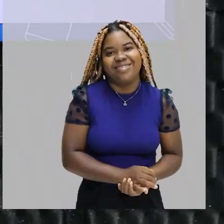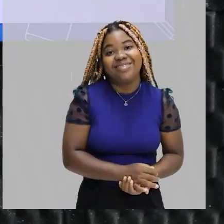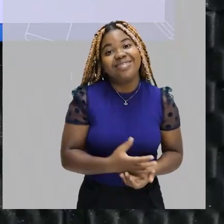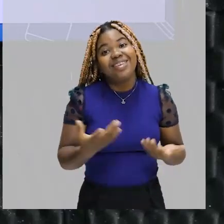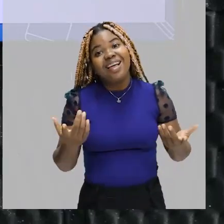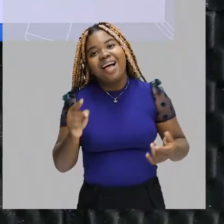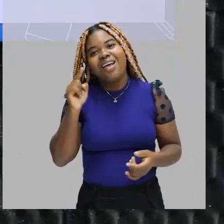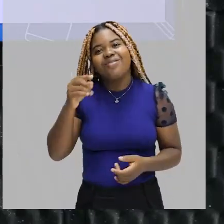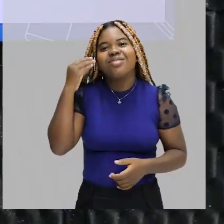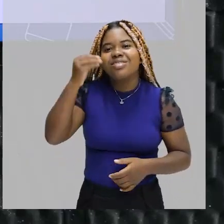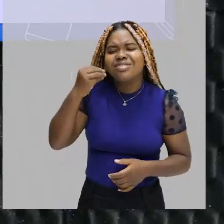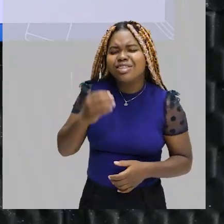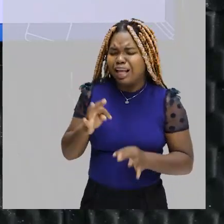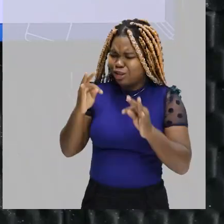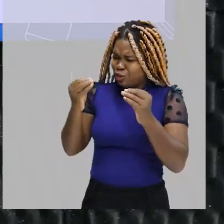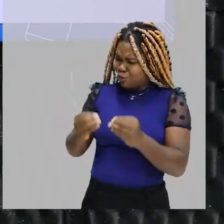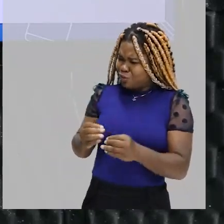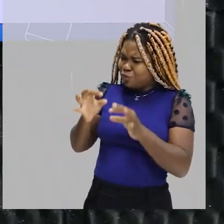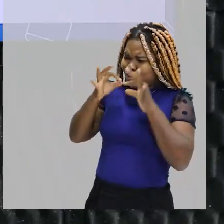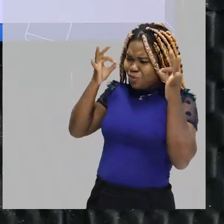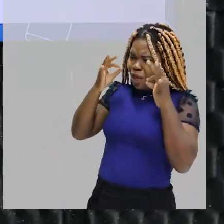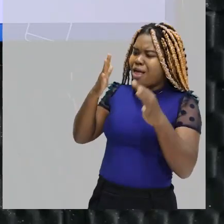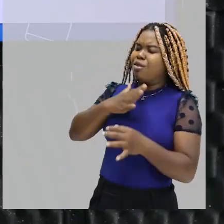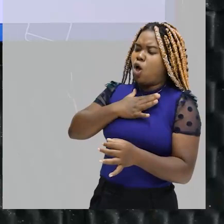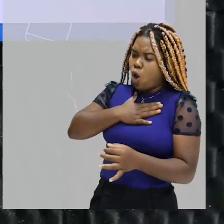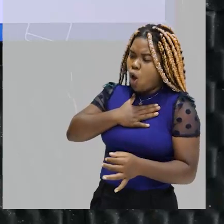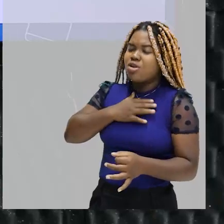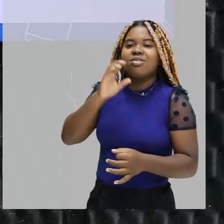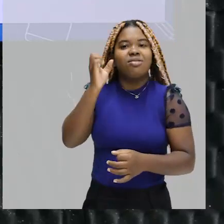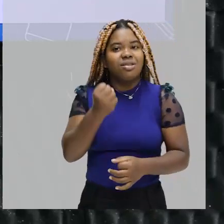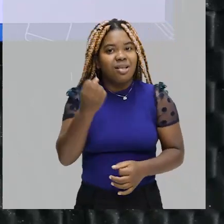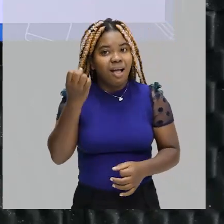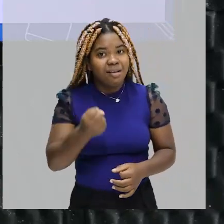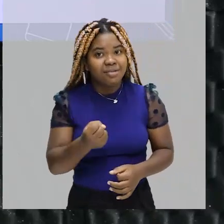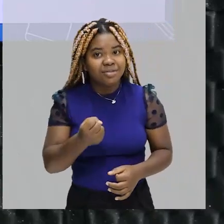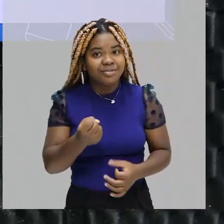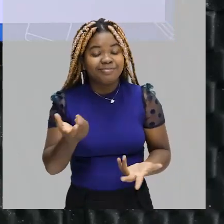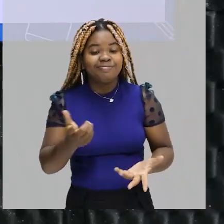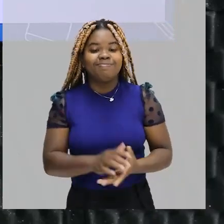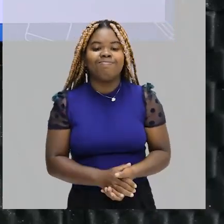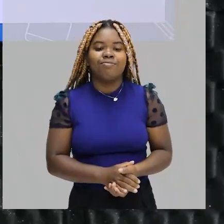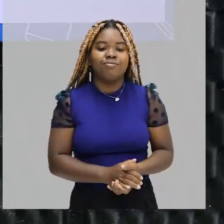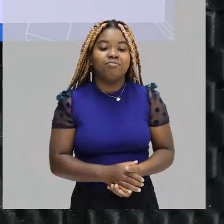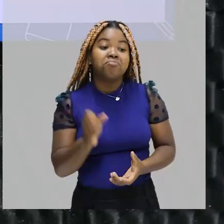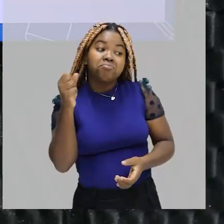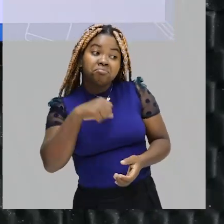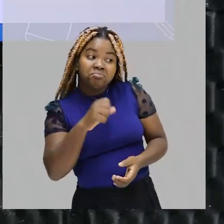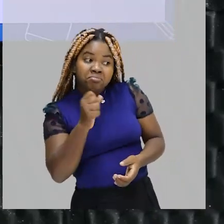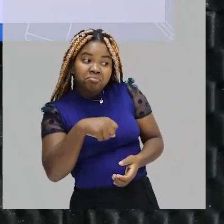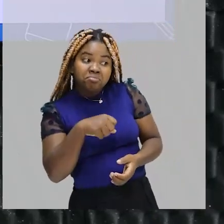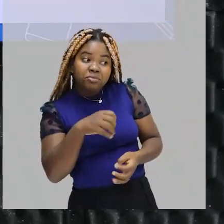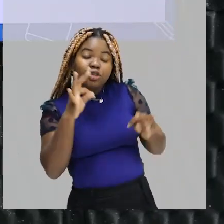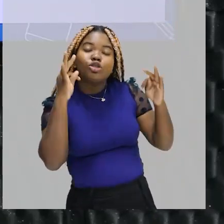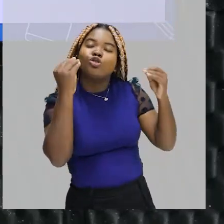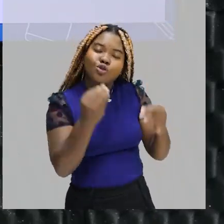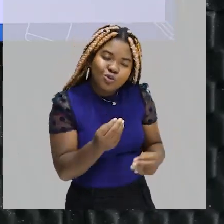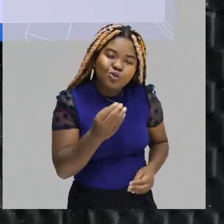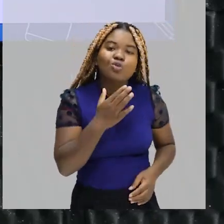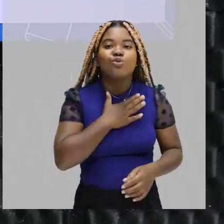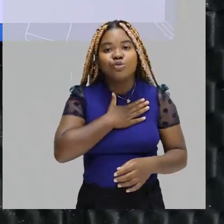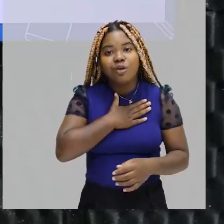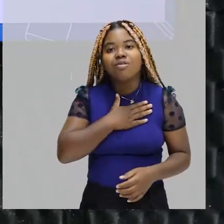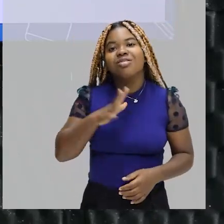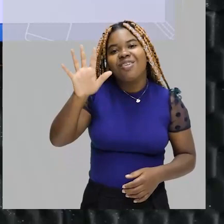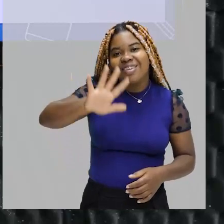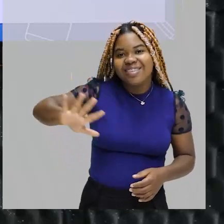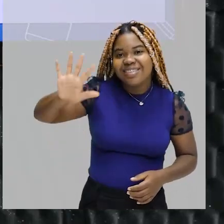uma experimentação. Então, o que que você faz? Você generaliza esse conceito. Você considera que sim, todos gostam,